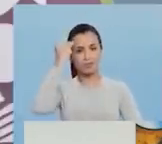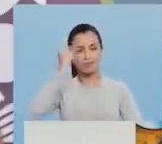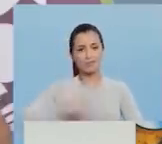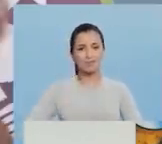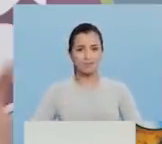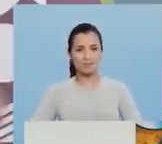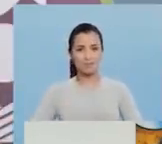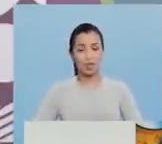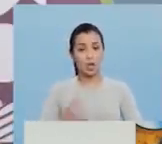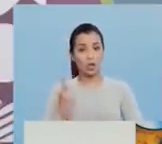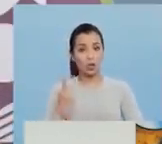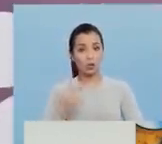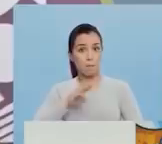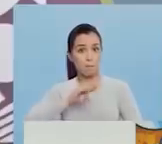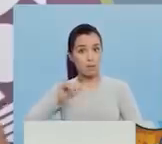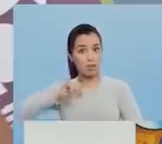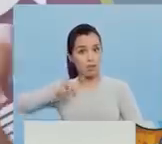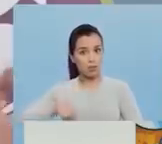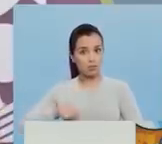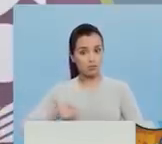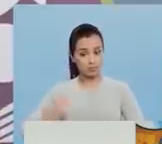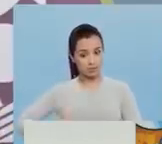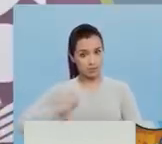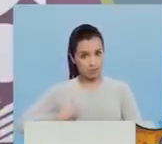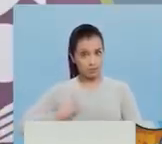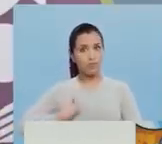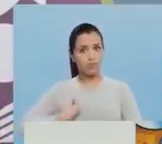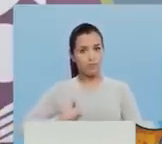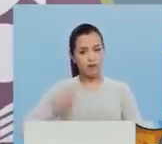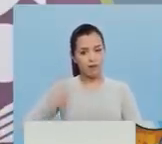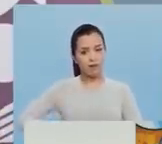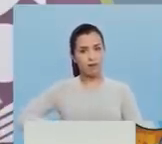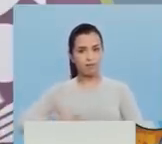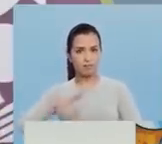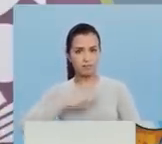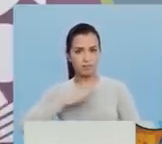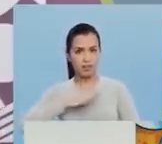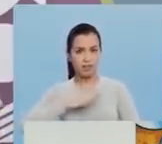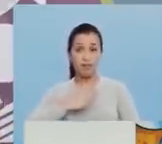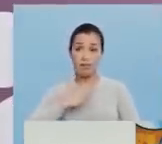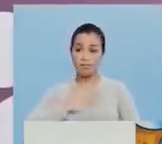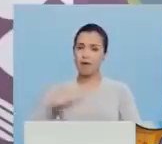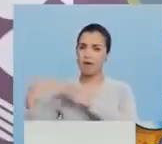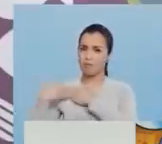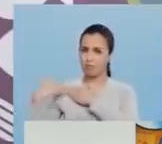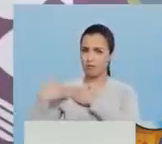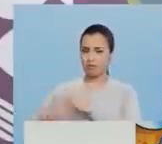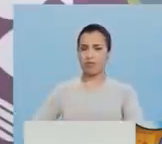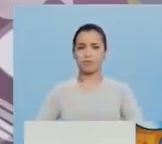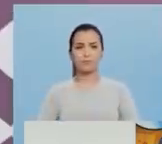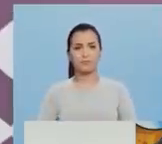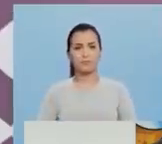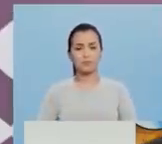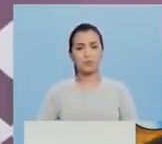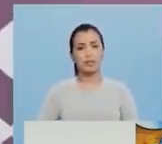53% dos membros do parlamento cubano são membros do parlamento cubano. Lá, a licença maternidade é de 62